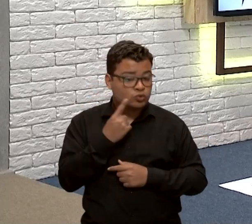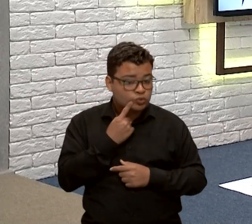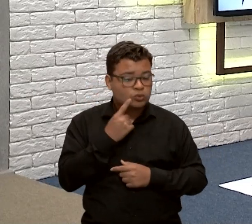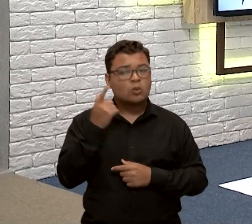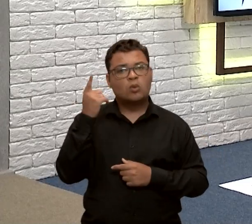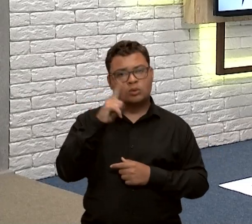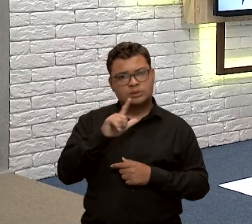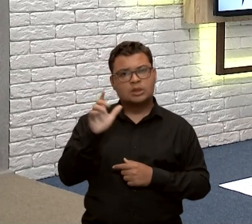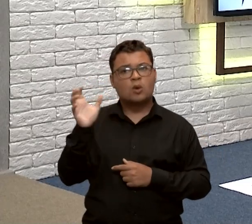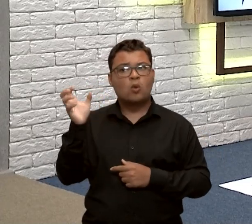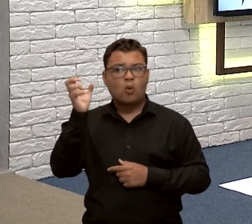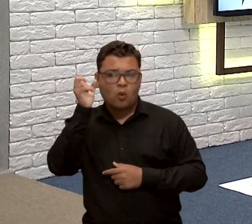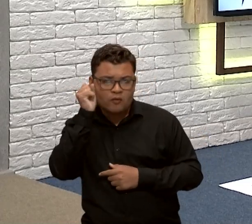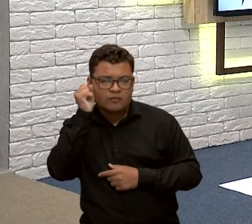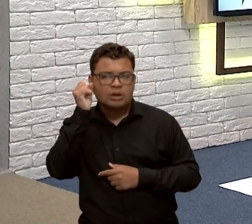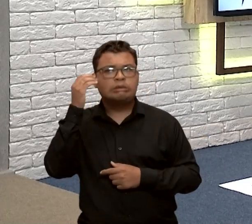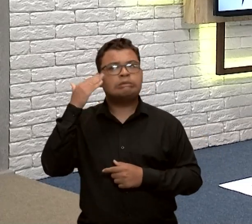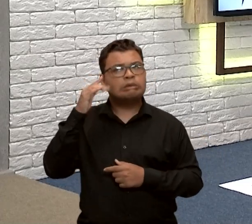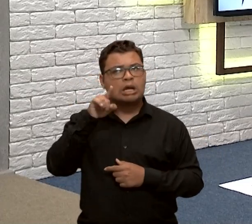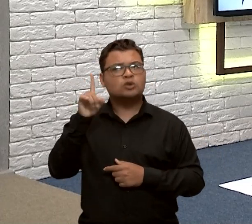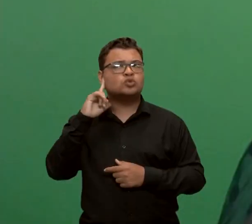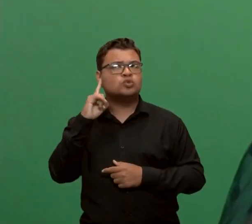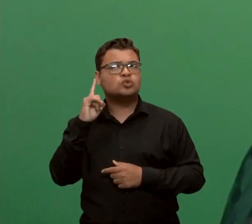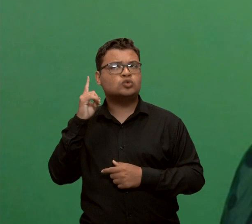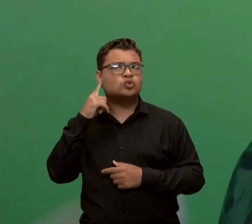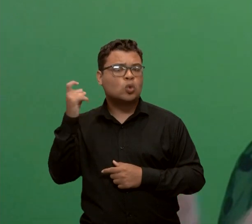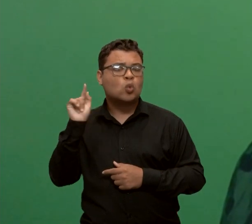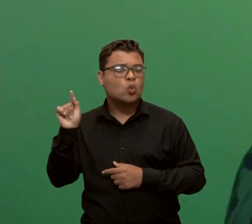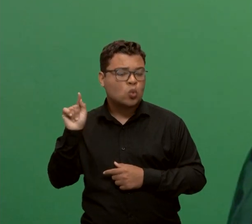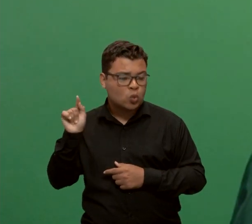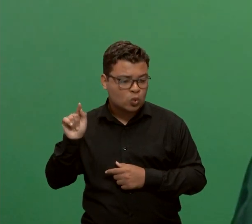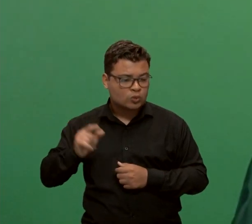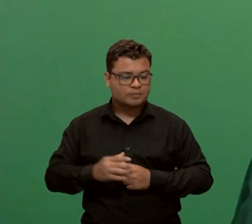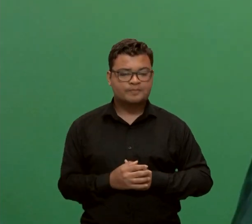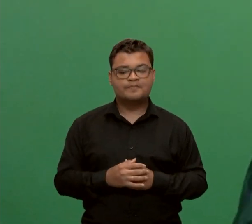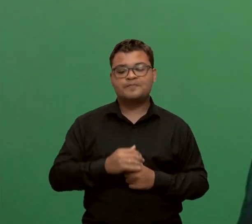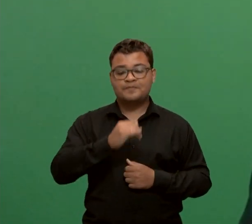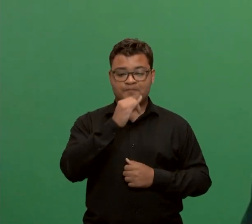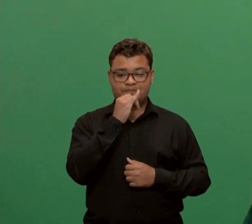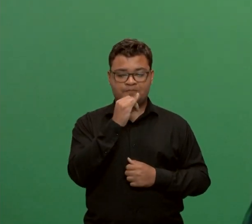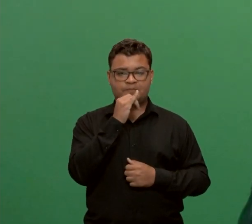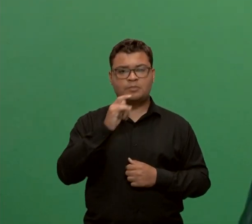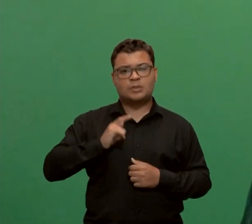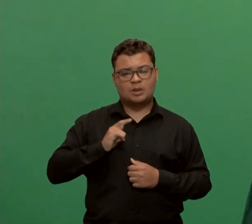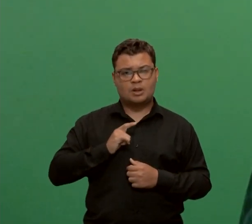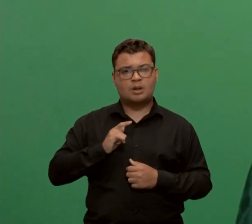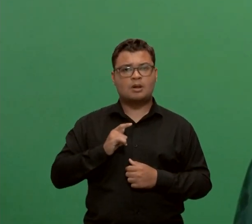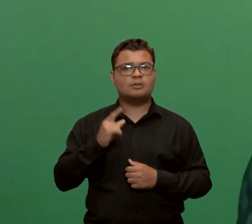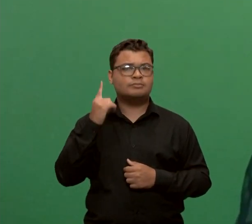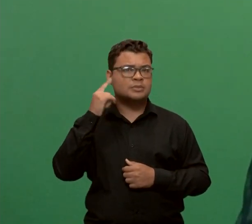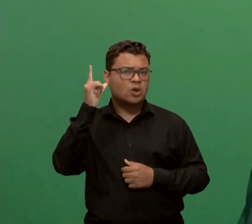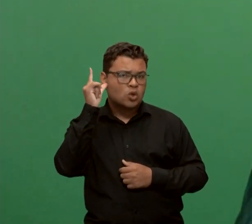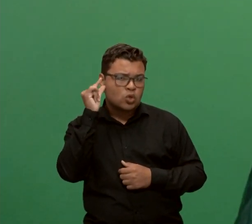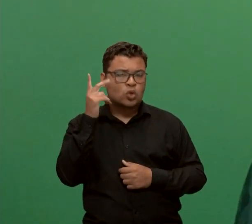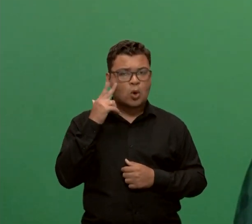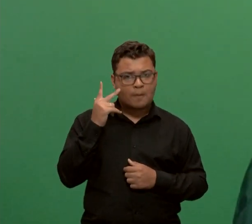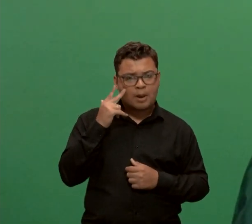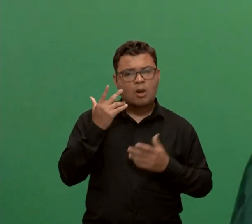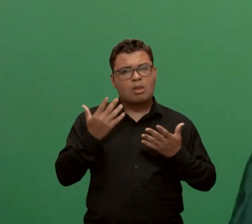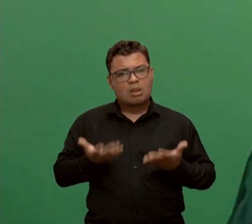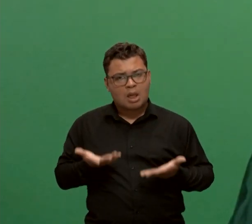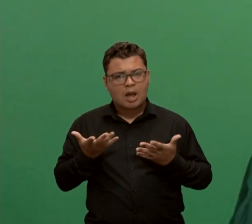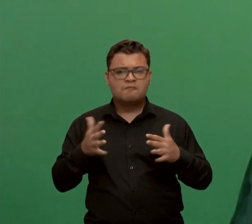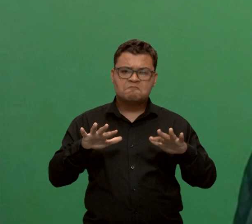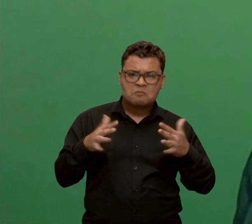compreender ou não os barulhos ao seu redor, né? É tipificado como, por exemplo, a perda normal, leve, moderada,